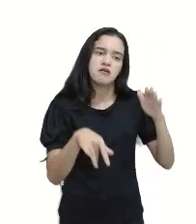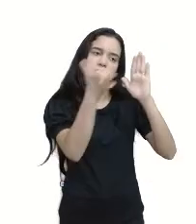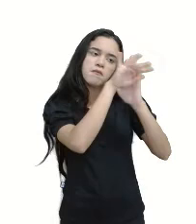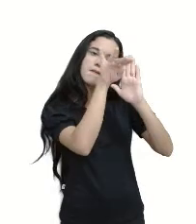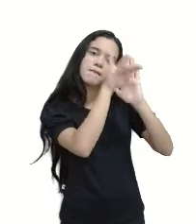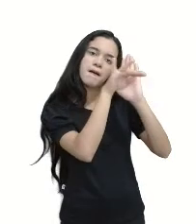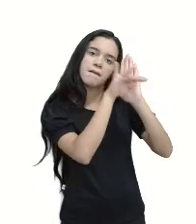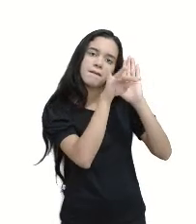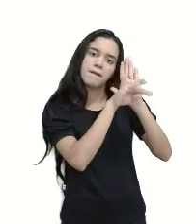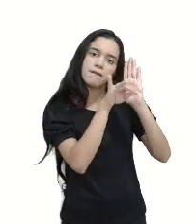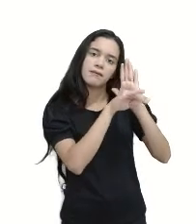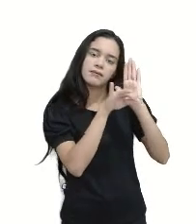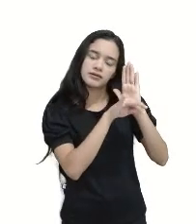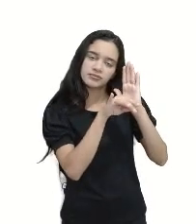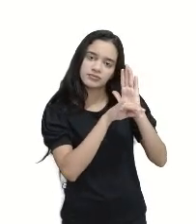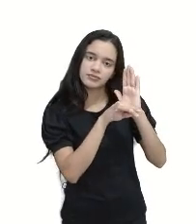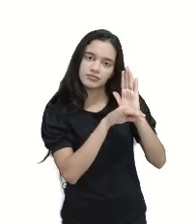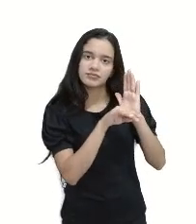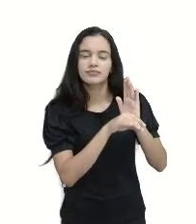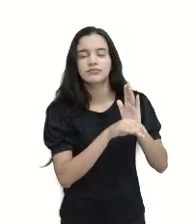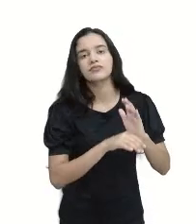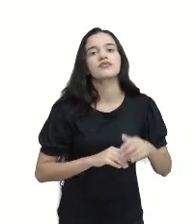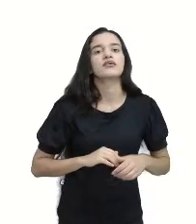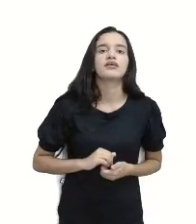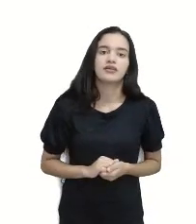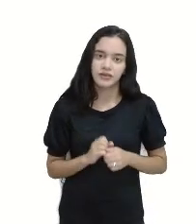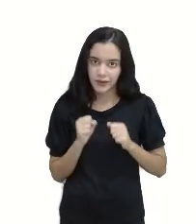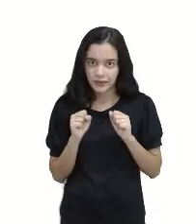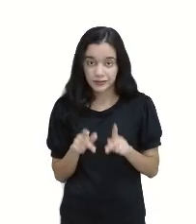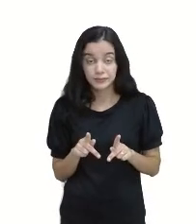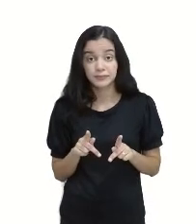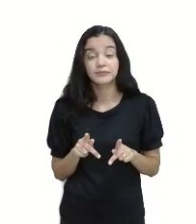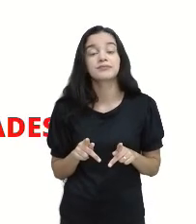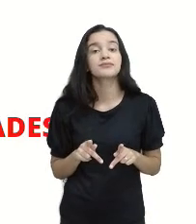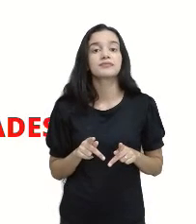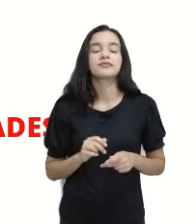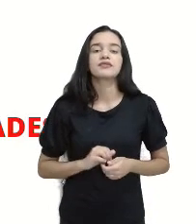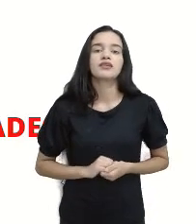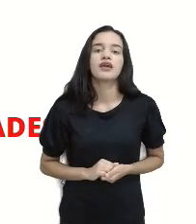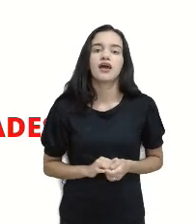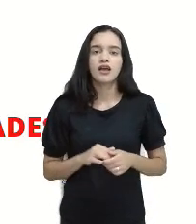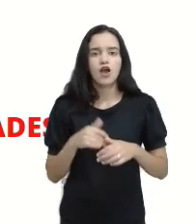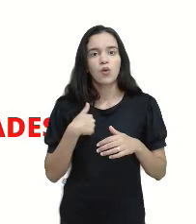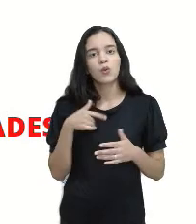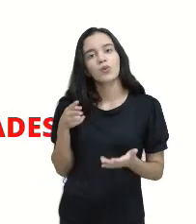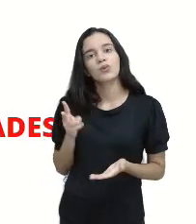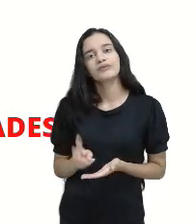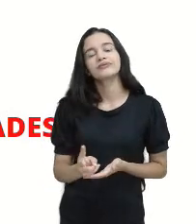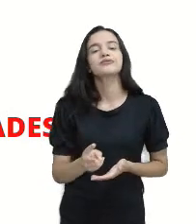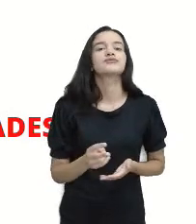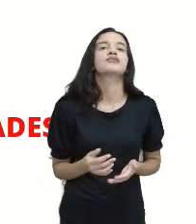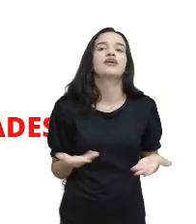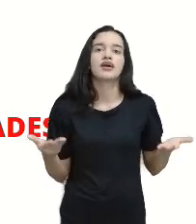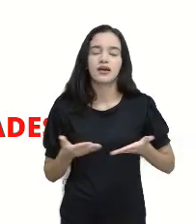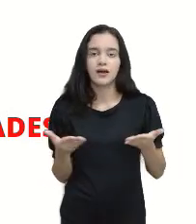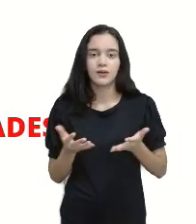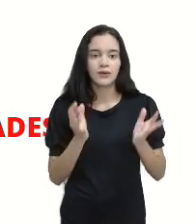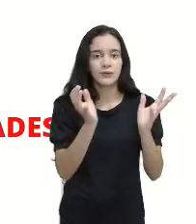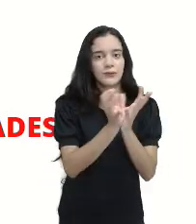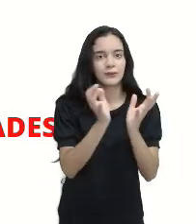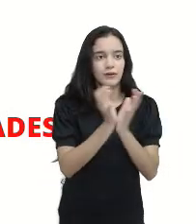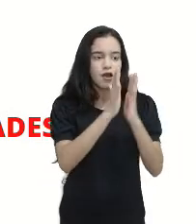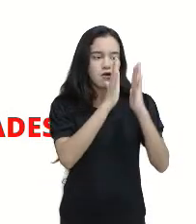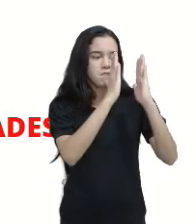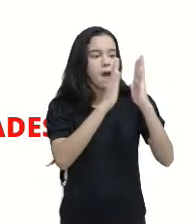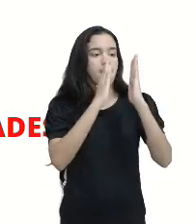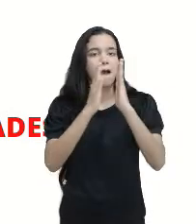sódio, potássio, rubídio, césio, frâncio, tá bom? Seguindo aqui, mantendo o agrupamento em